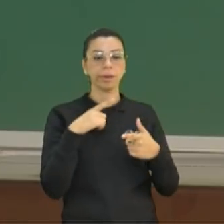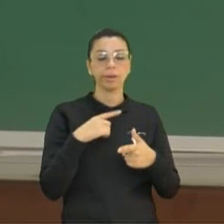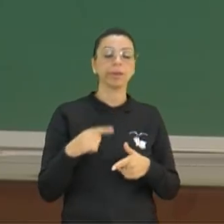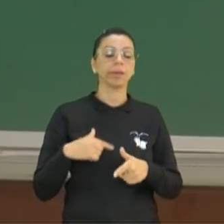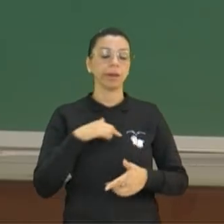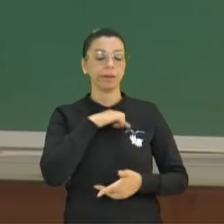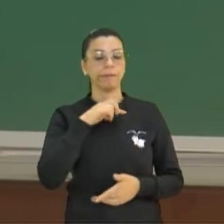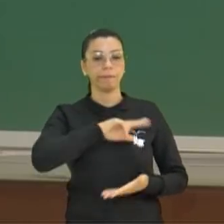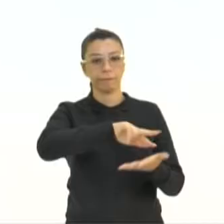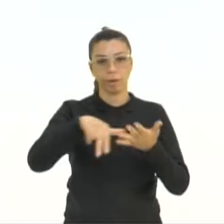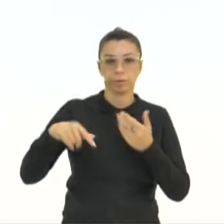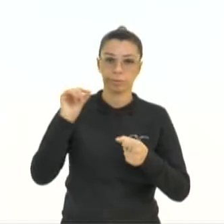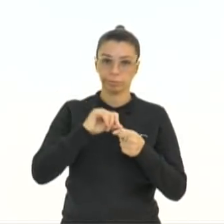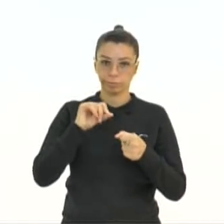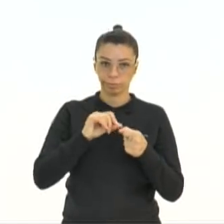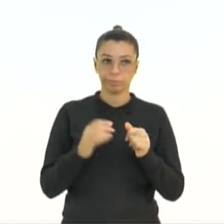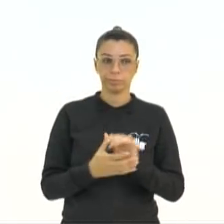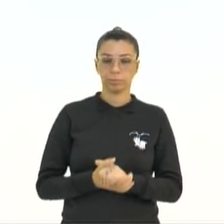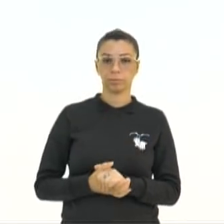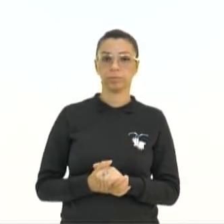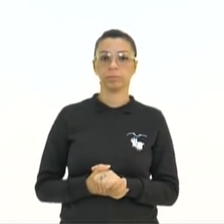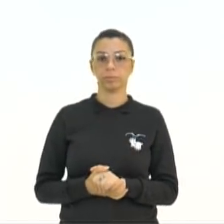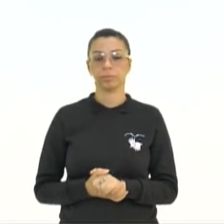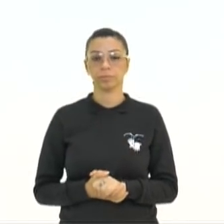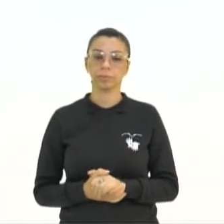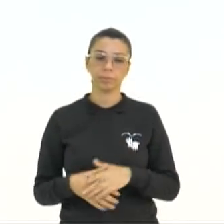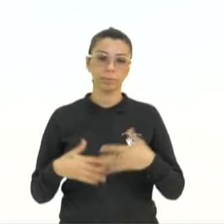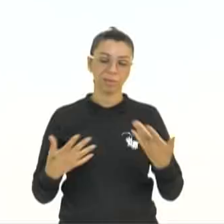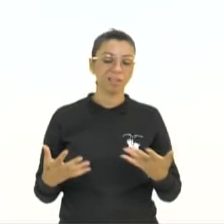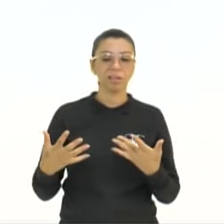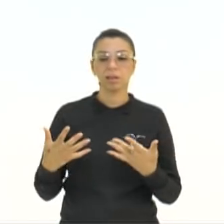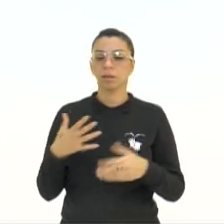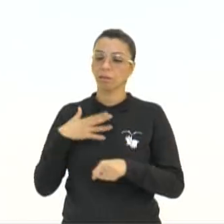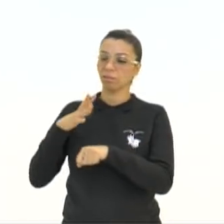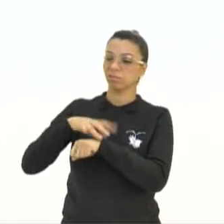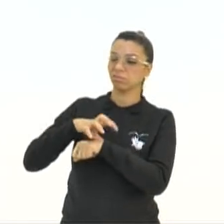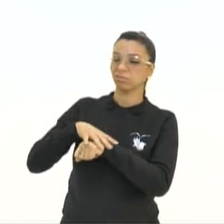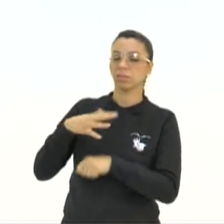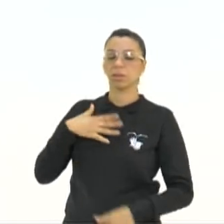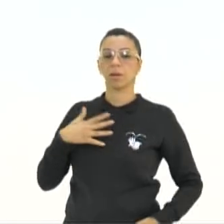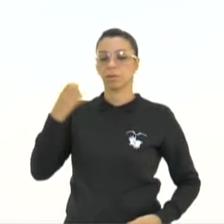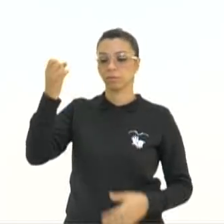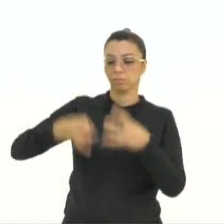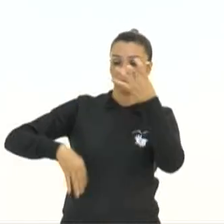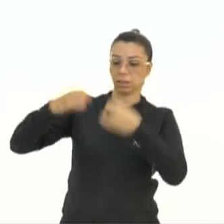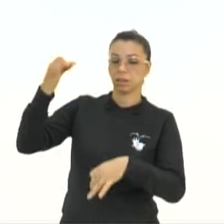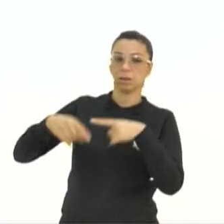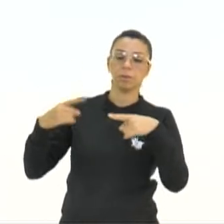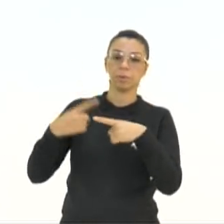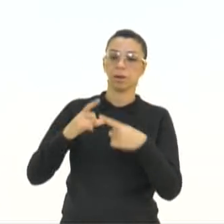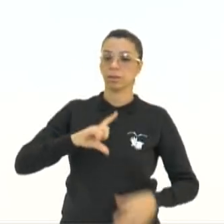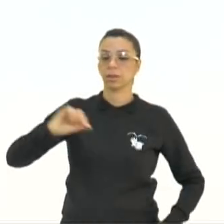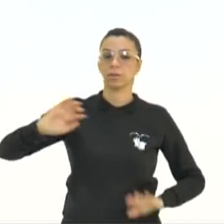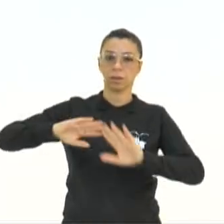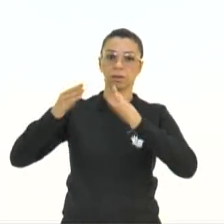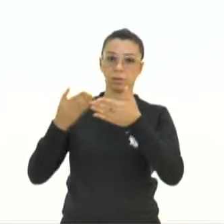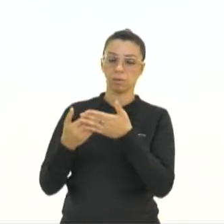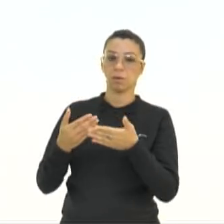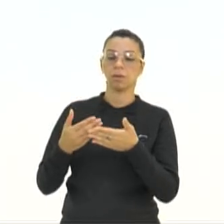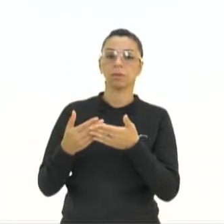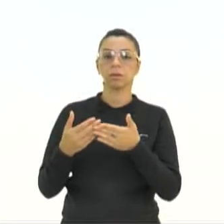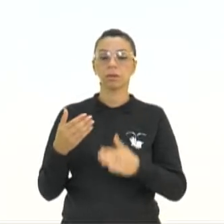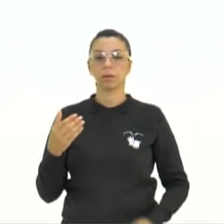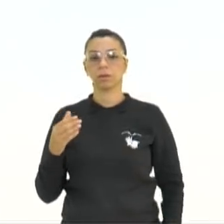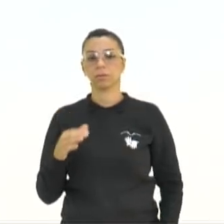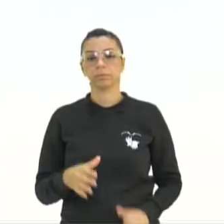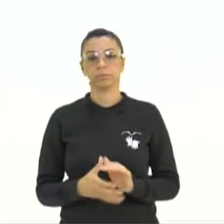early because I didn't feel well. Não estava me sentindo bem, então deu uma explicação por que saiu da escola cedo. E